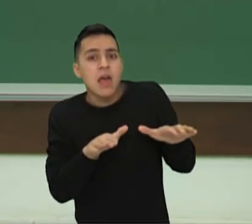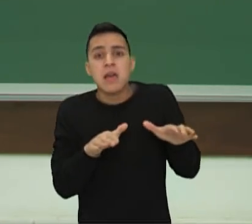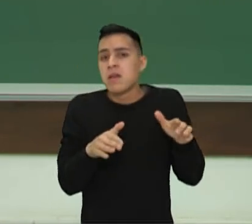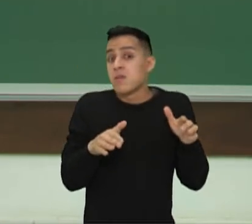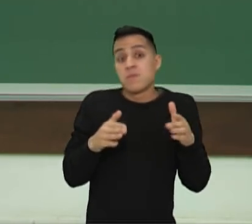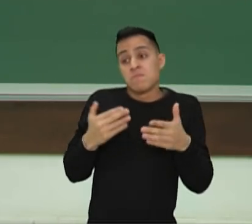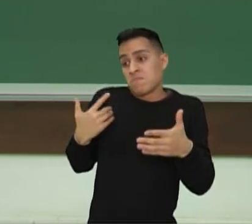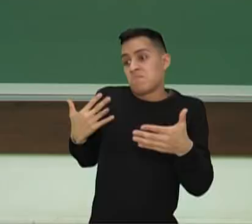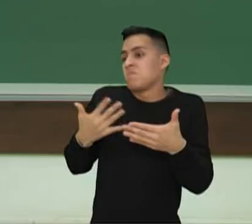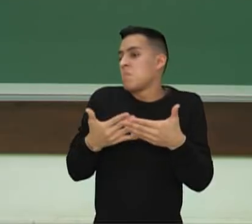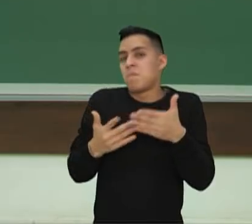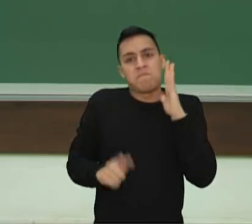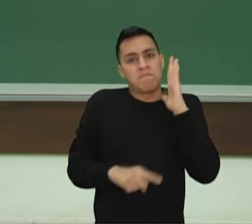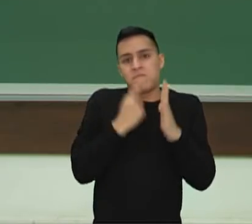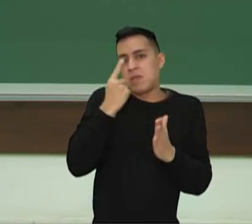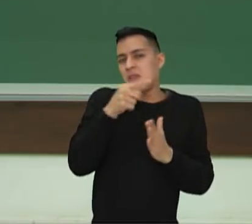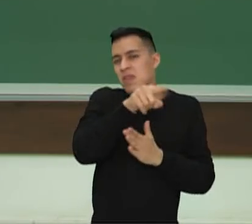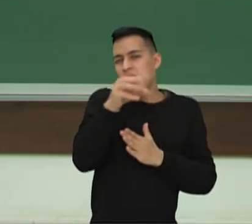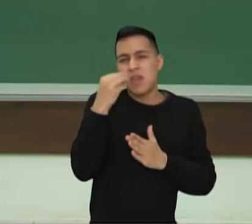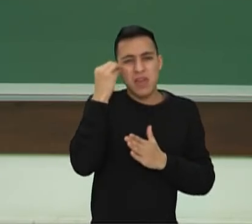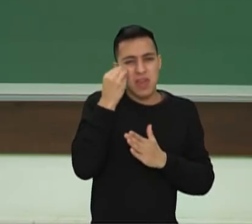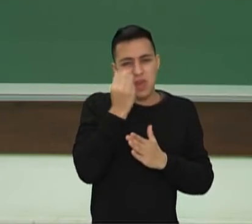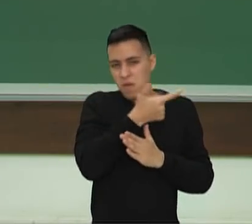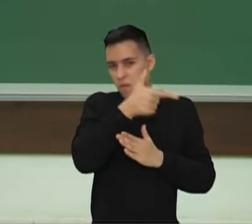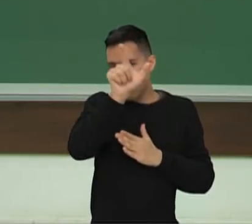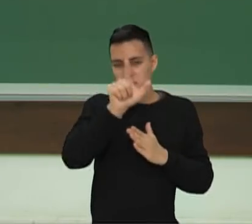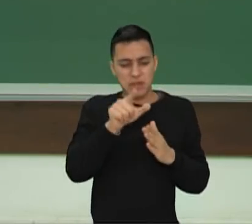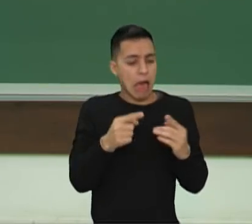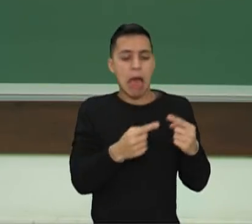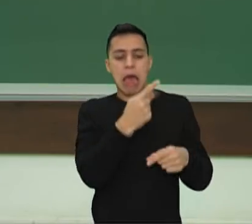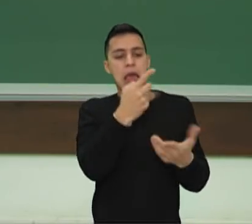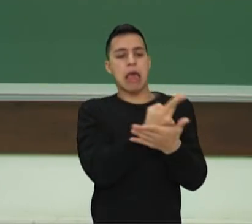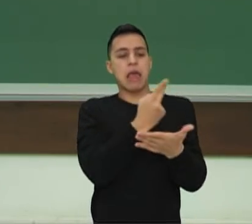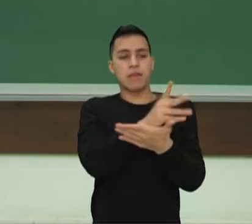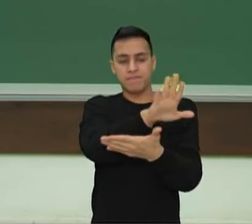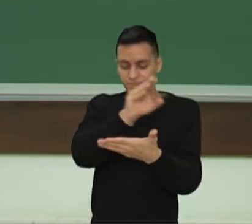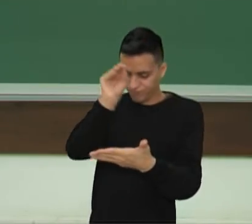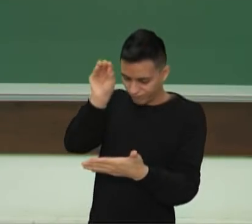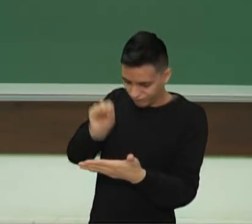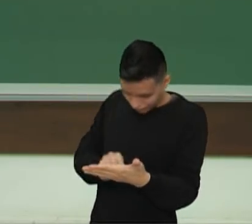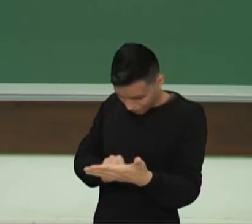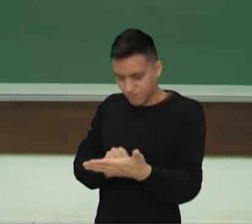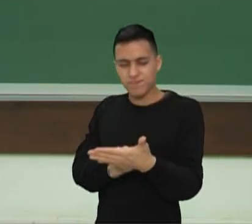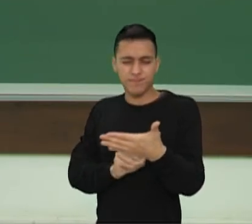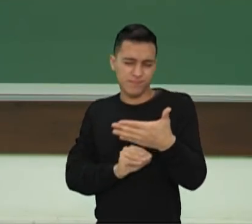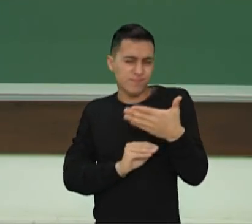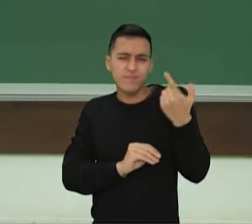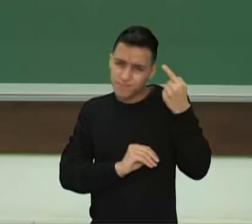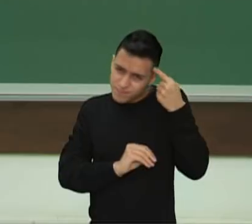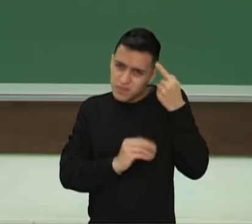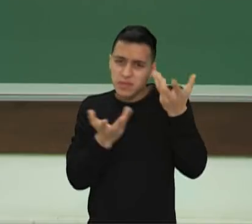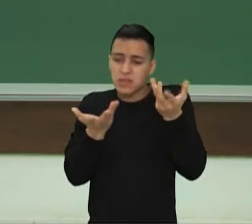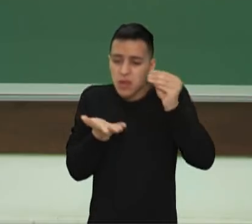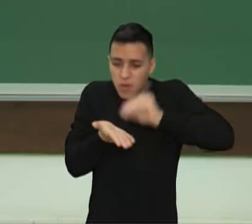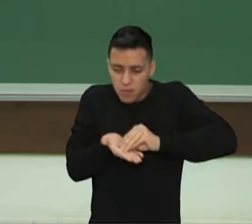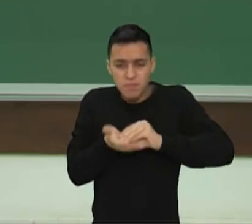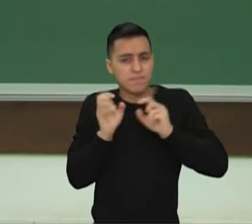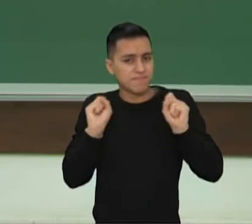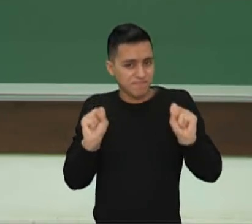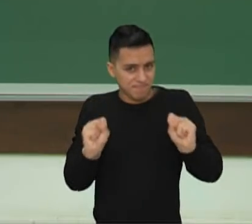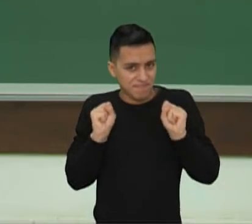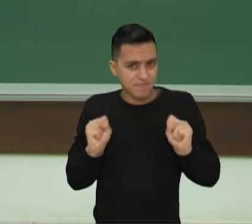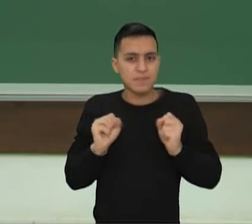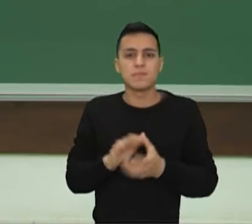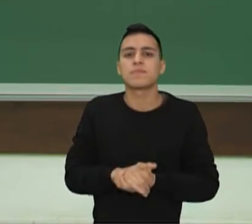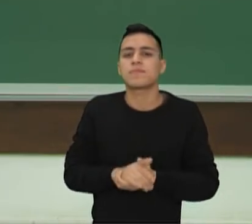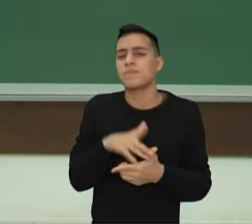que a gente já conversou aqui, você já vivenciou uma jogada irregular enquanto você estava numa prática aí que você quer colocar no caderno. Pode